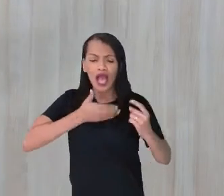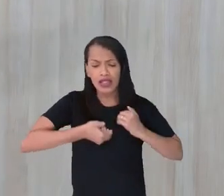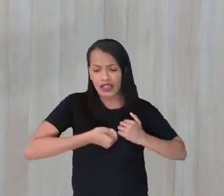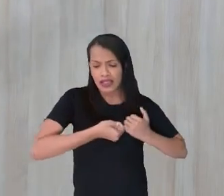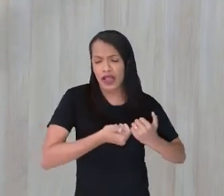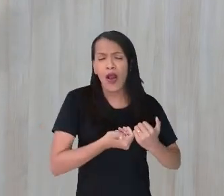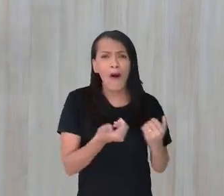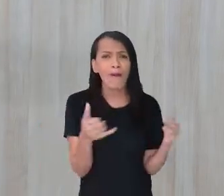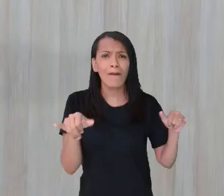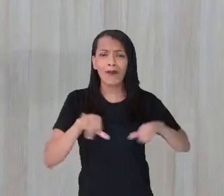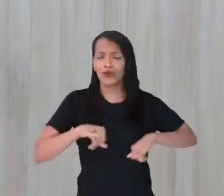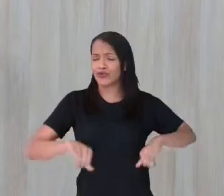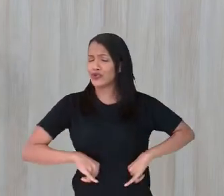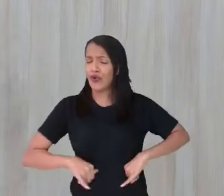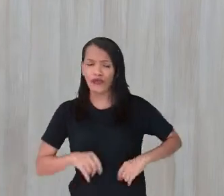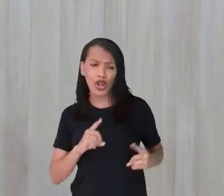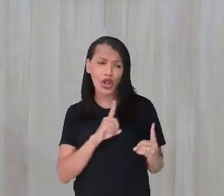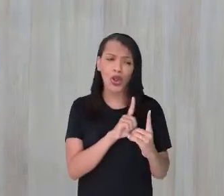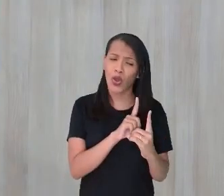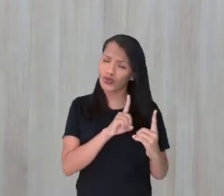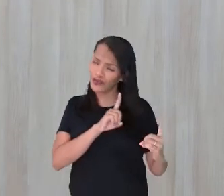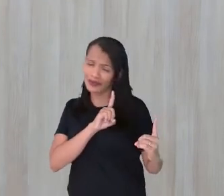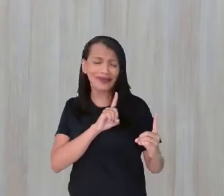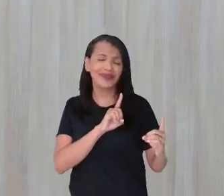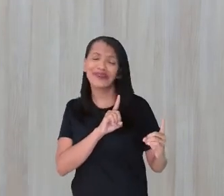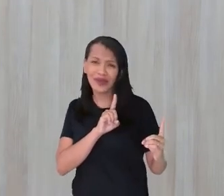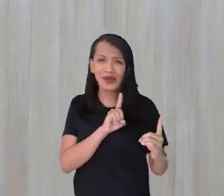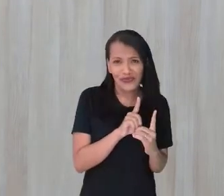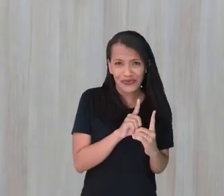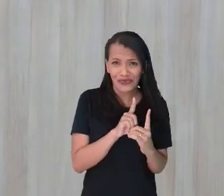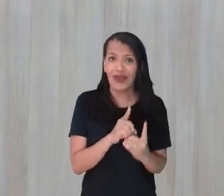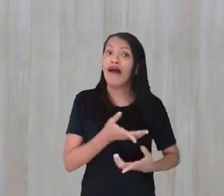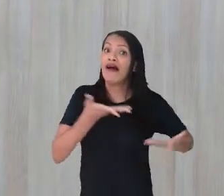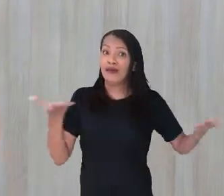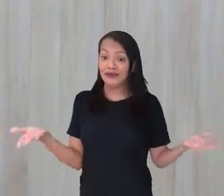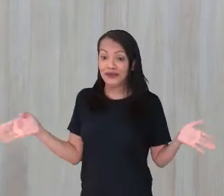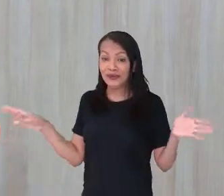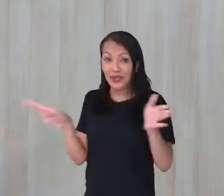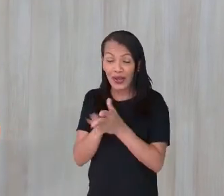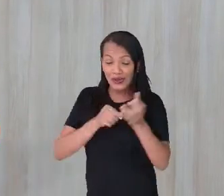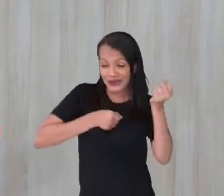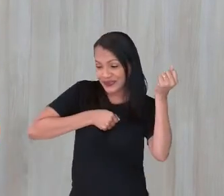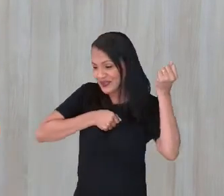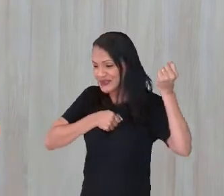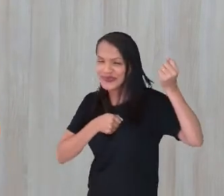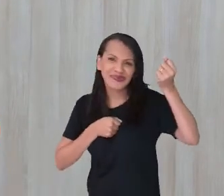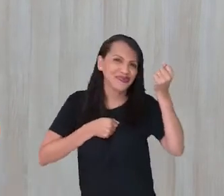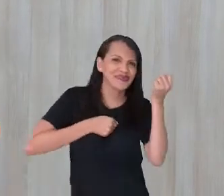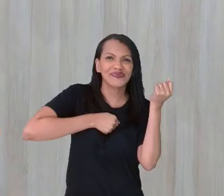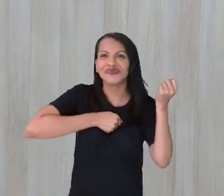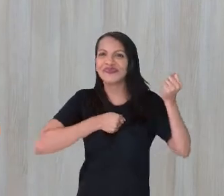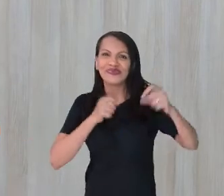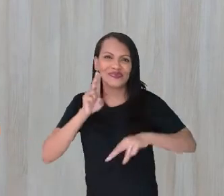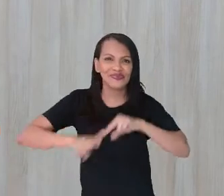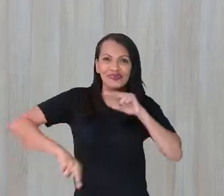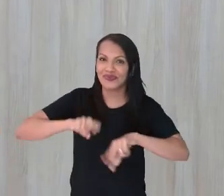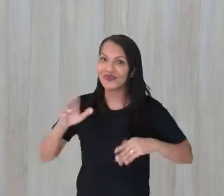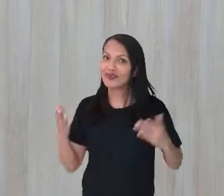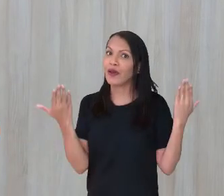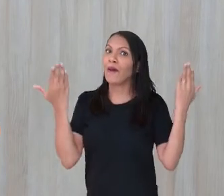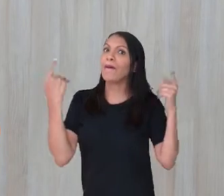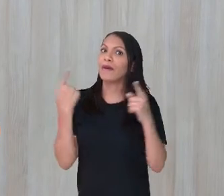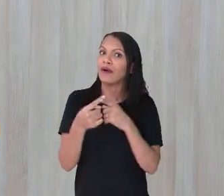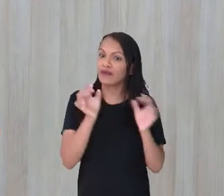peito pra eu não chorar. Eita, gente, meu povo, cheguei aqui já, ó, no ritmo do São João, porque